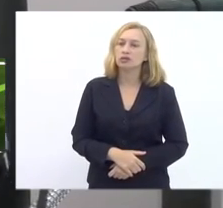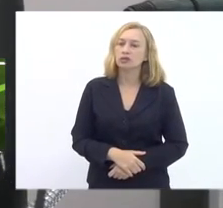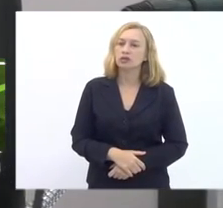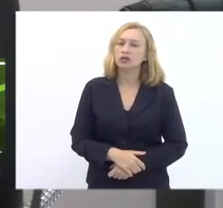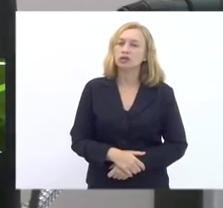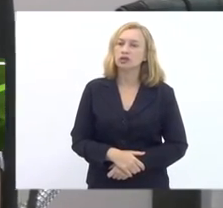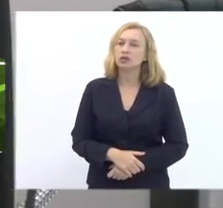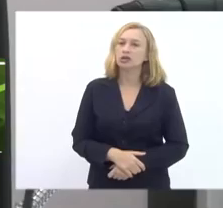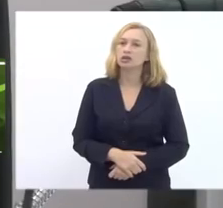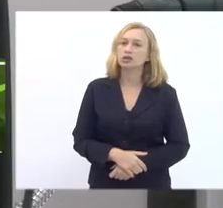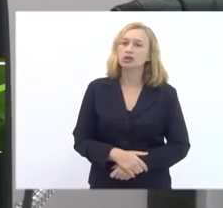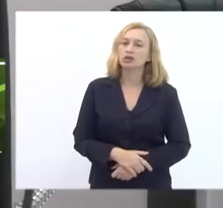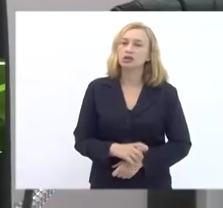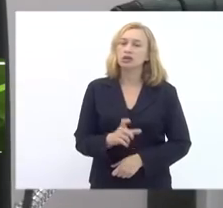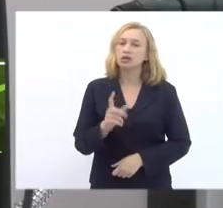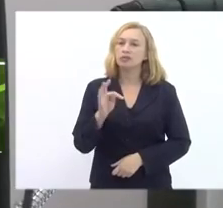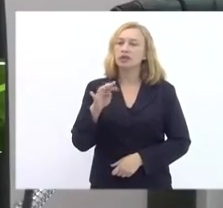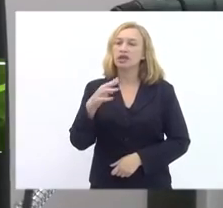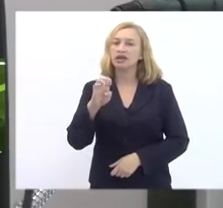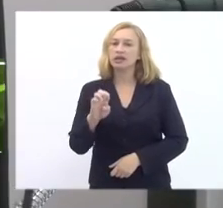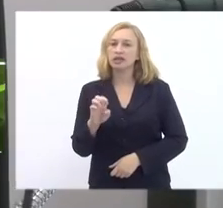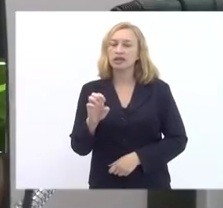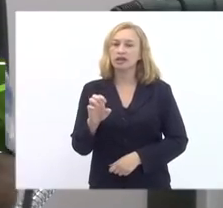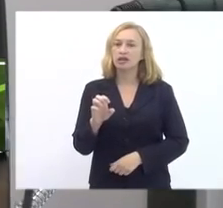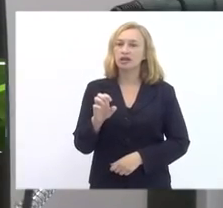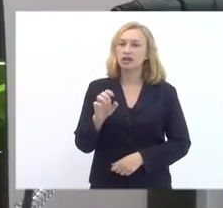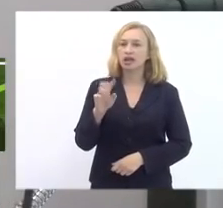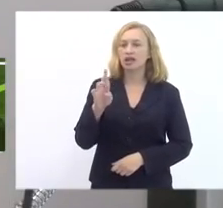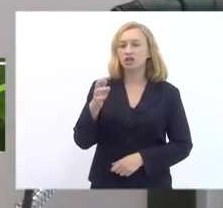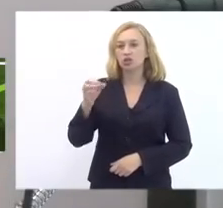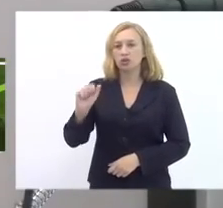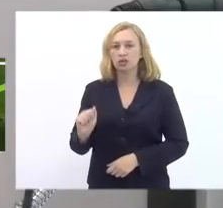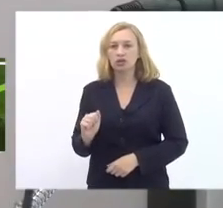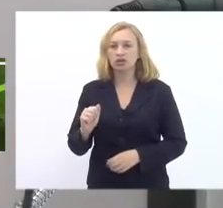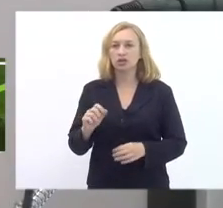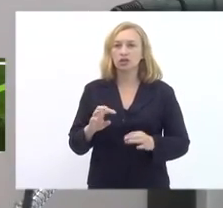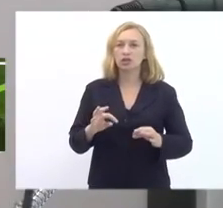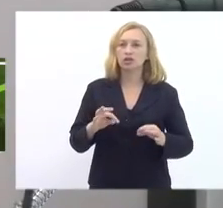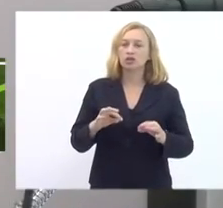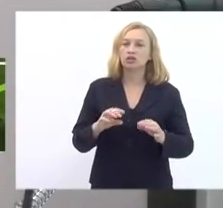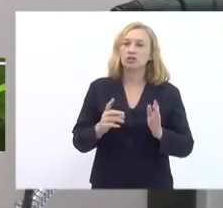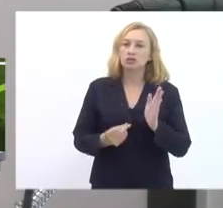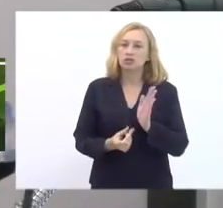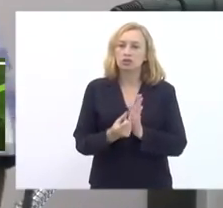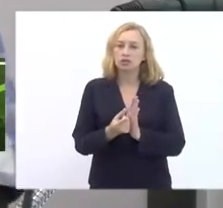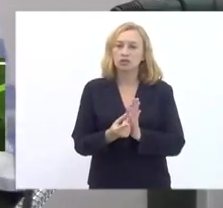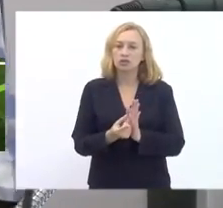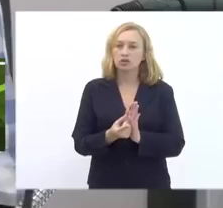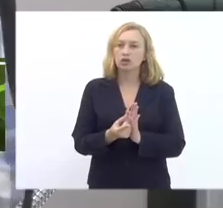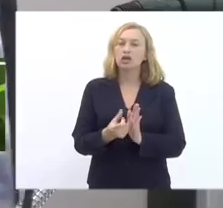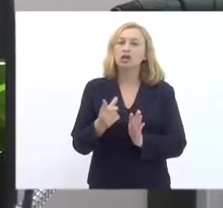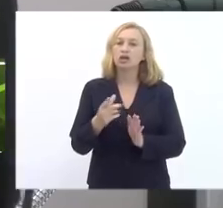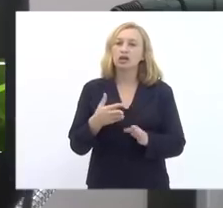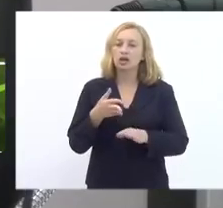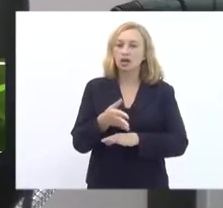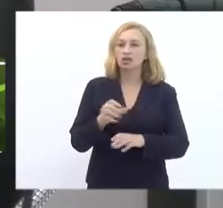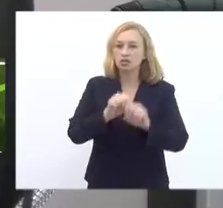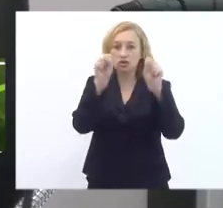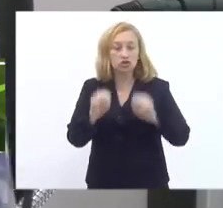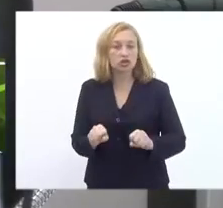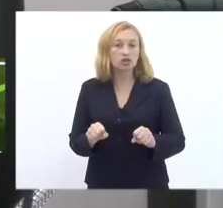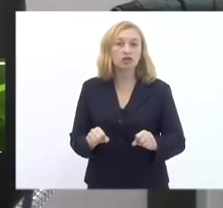estabilização da bilhetagem eletrônica dos recursos que entram no sistema. Quer dizer, nós